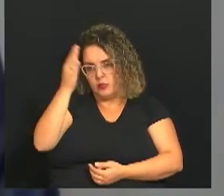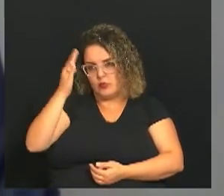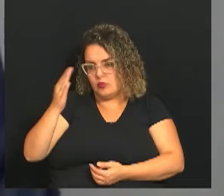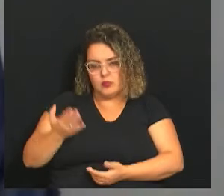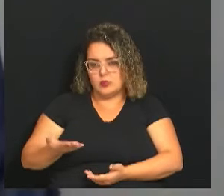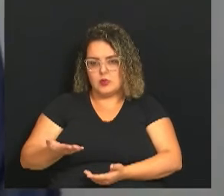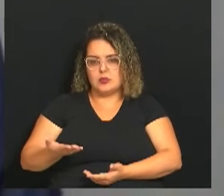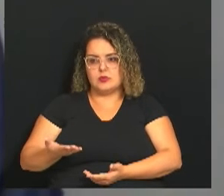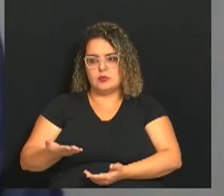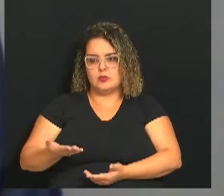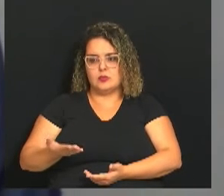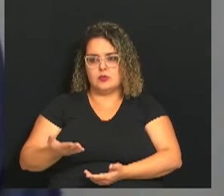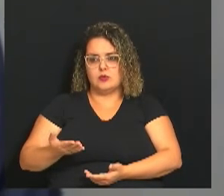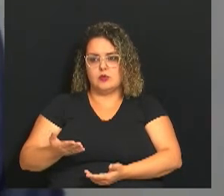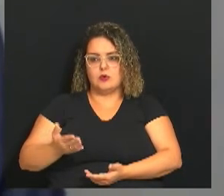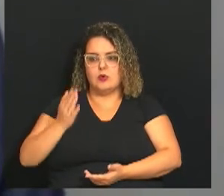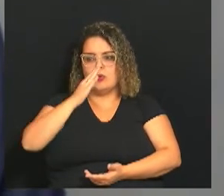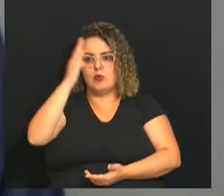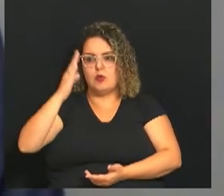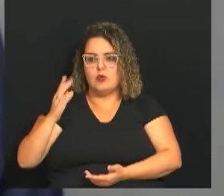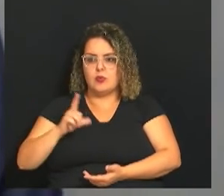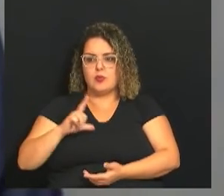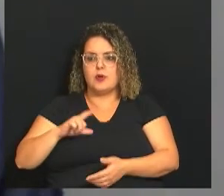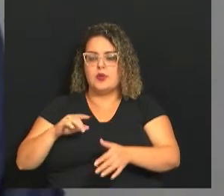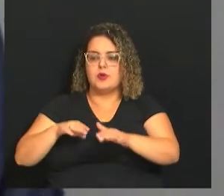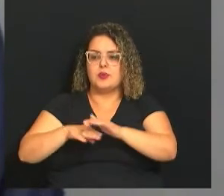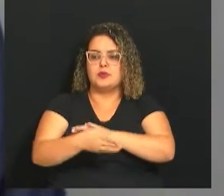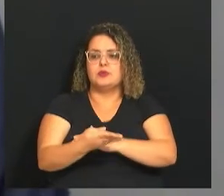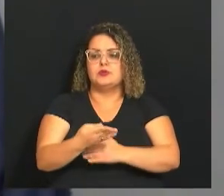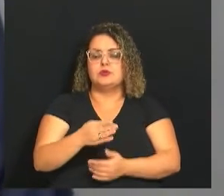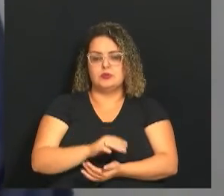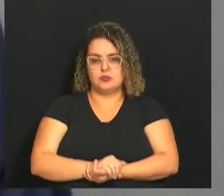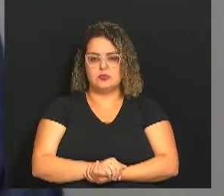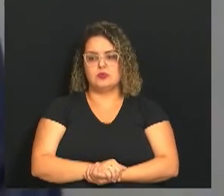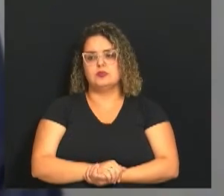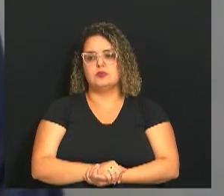O brasileiro tem esse costume